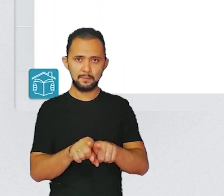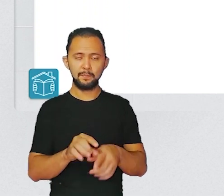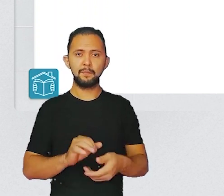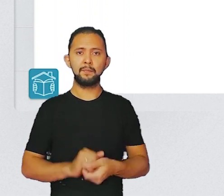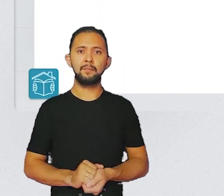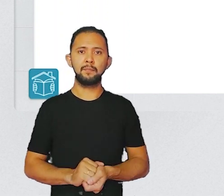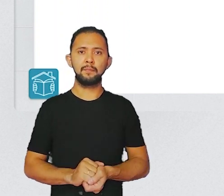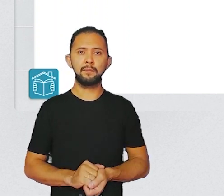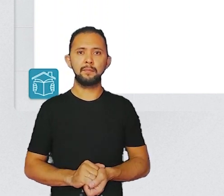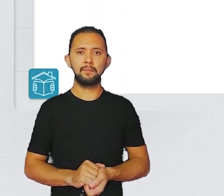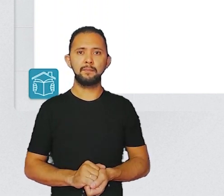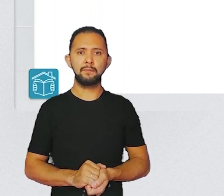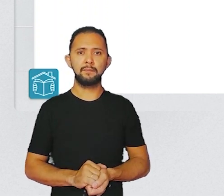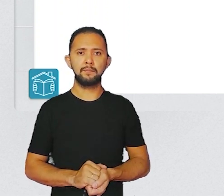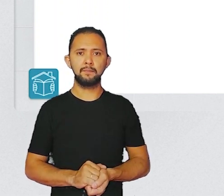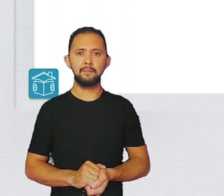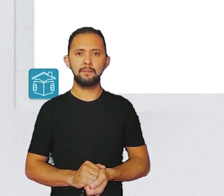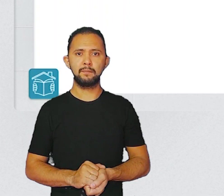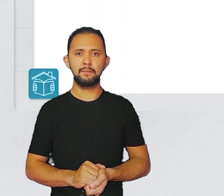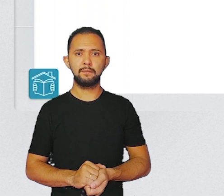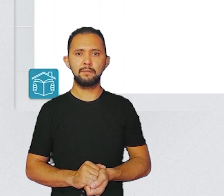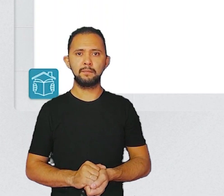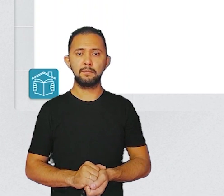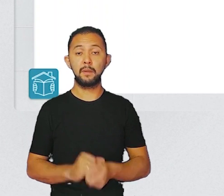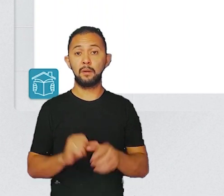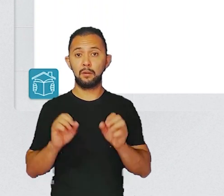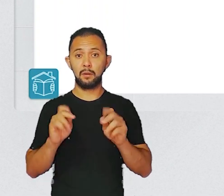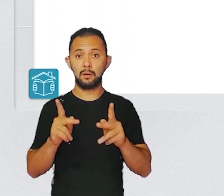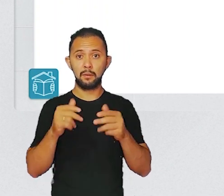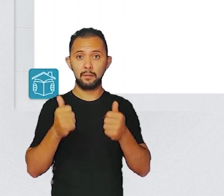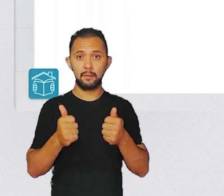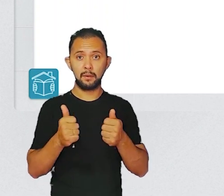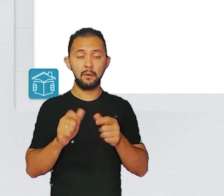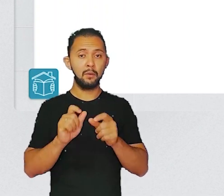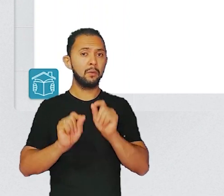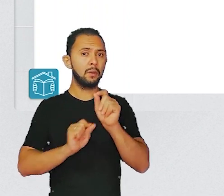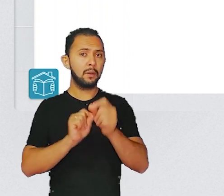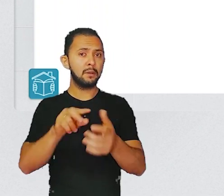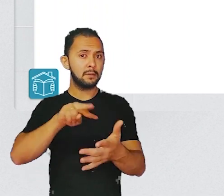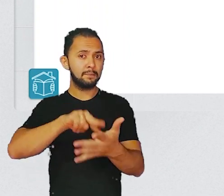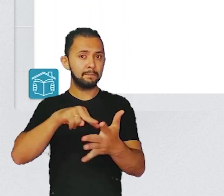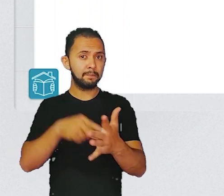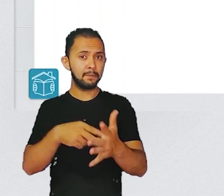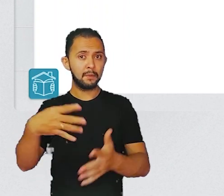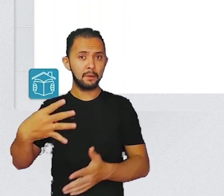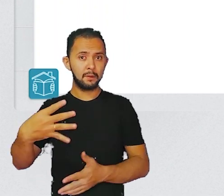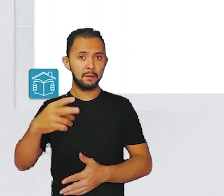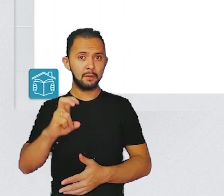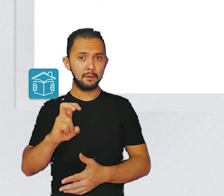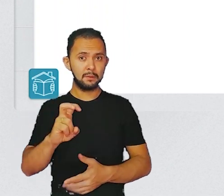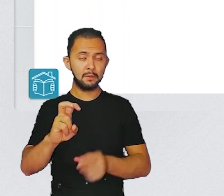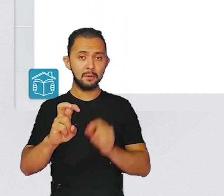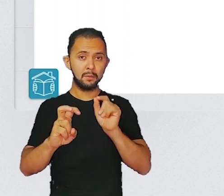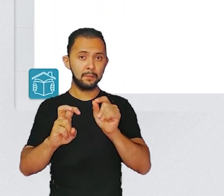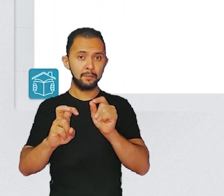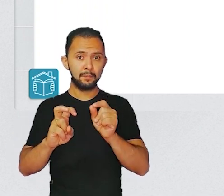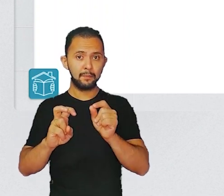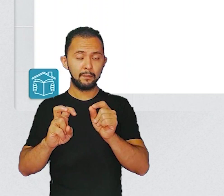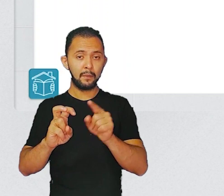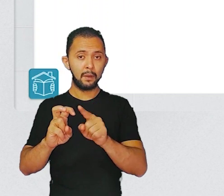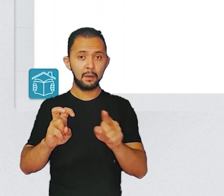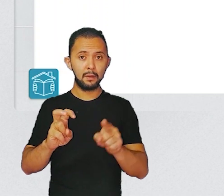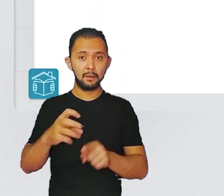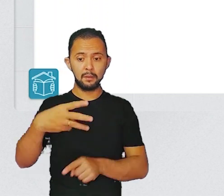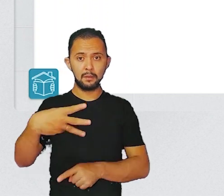5. Resposta aqui fecha no 1. Agora, beleza. Isso significa o quê, professor? Que 45 é igual